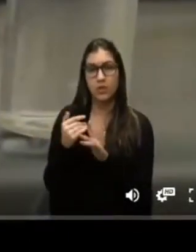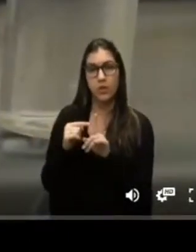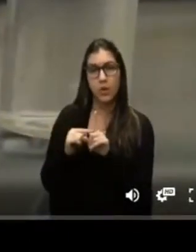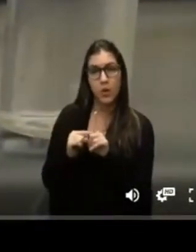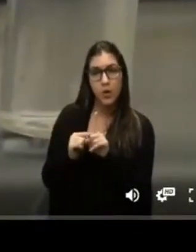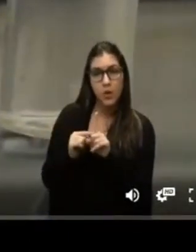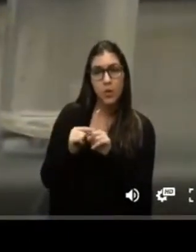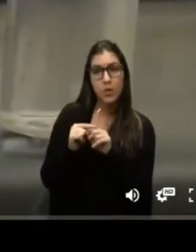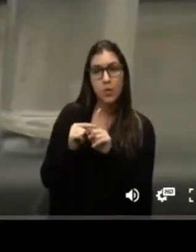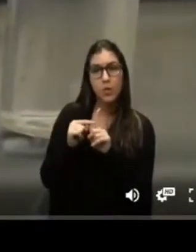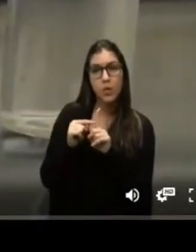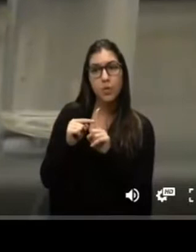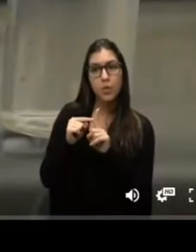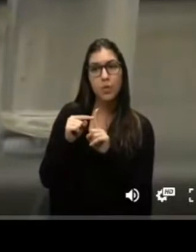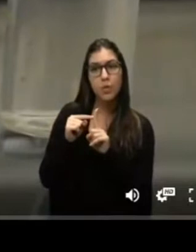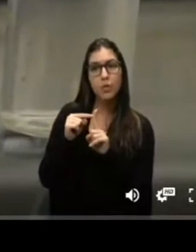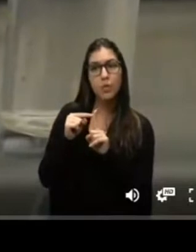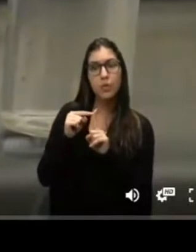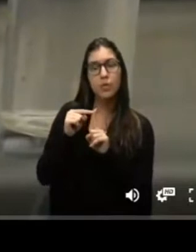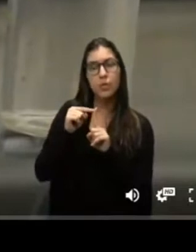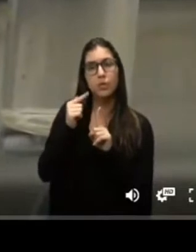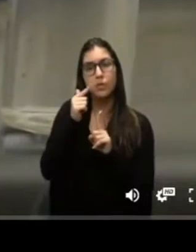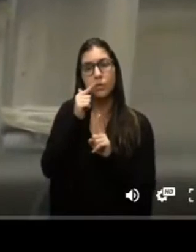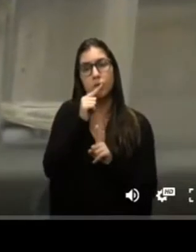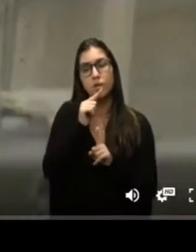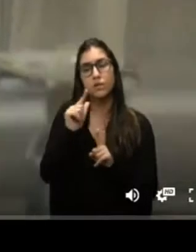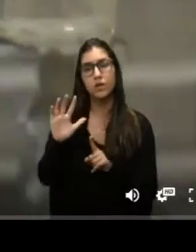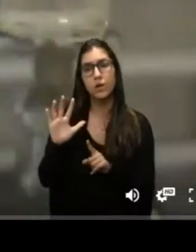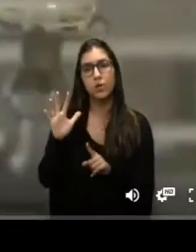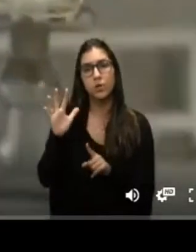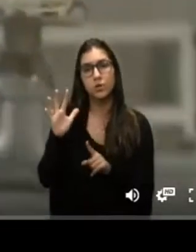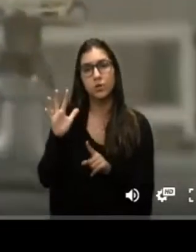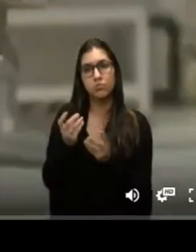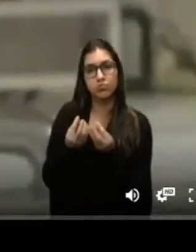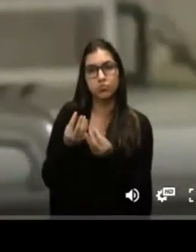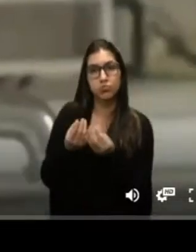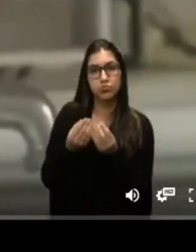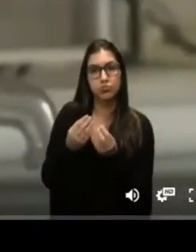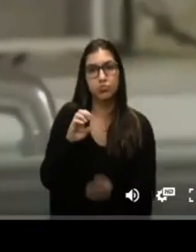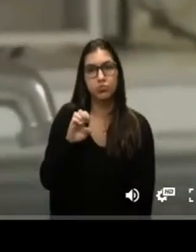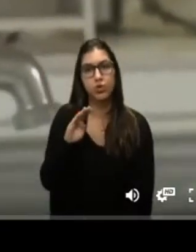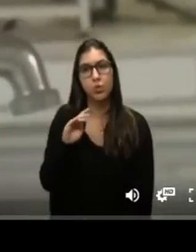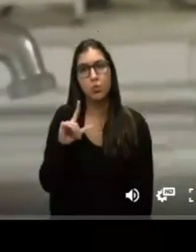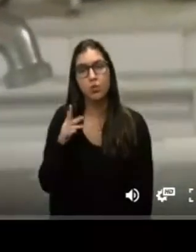do equipamento e vamos deixar então que ocorra a ebulição dos compostos.